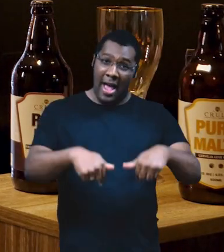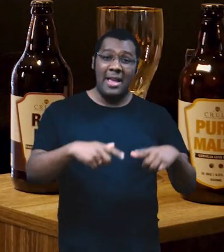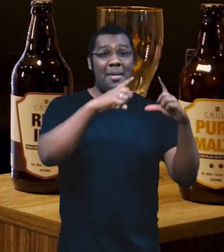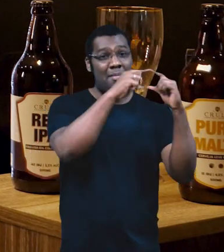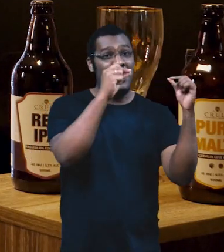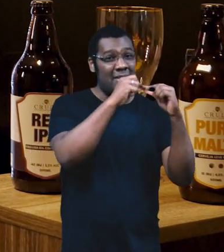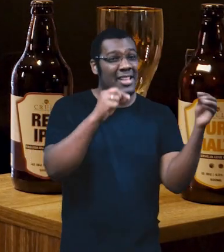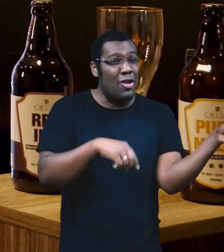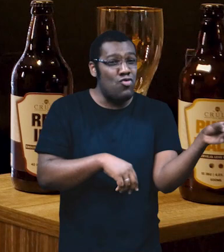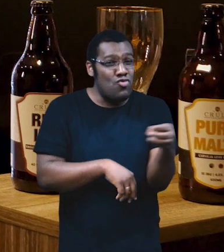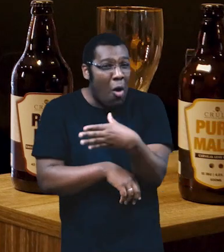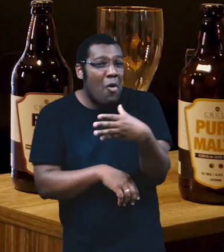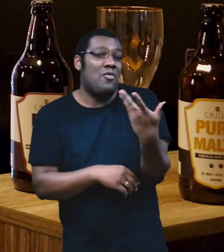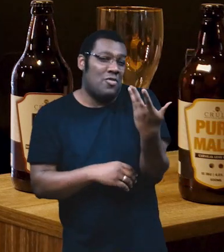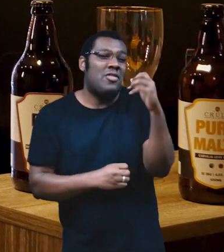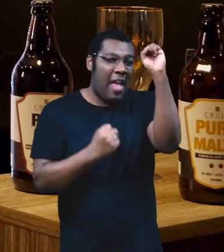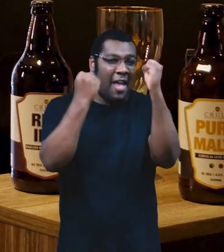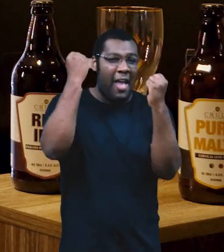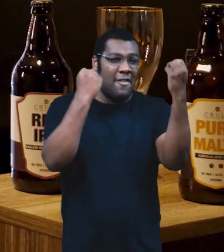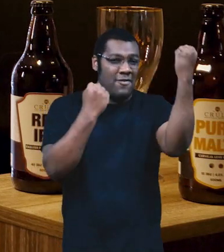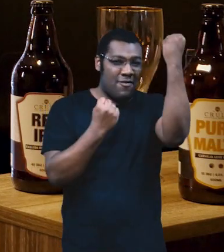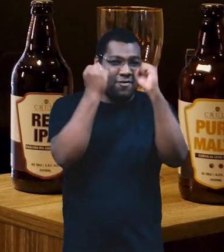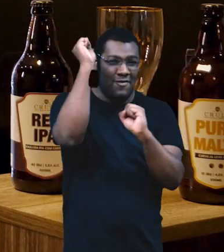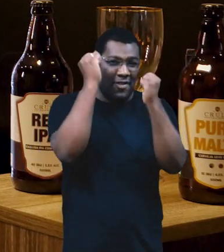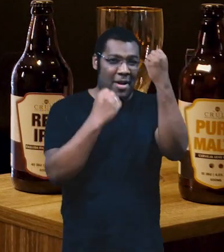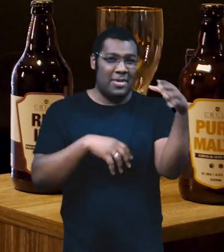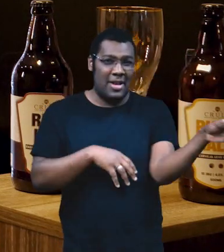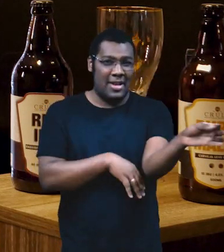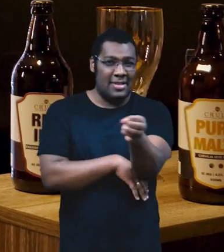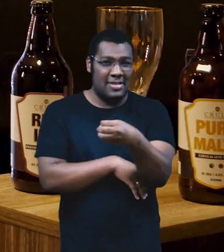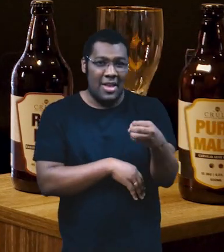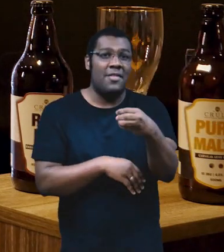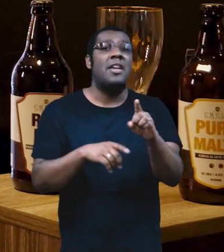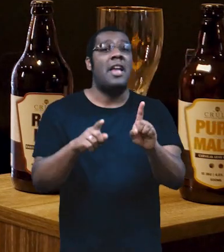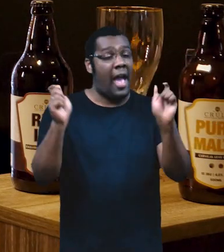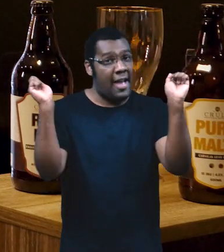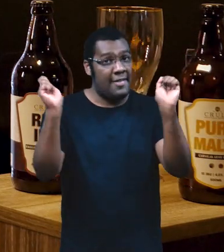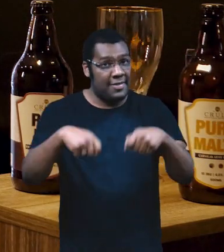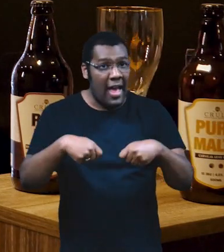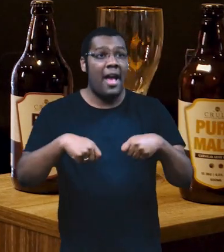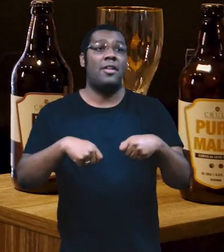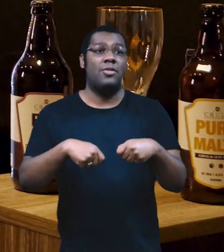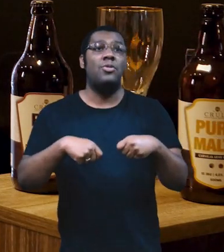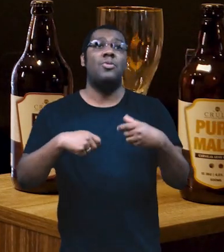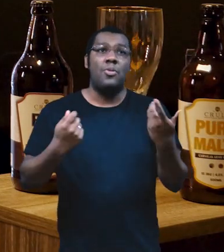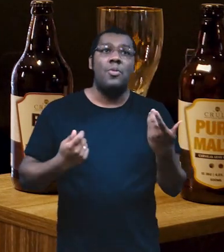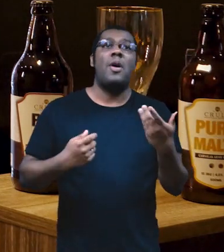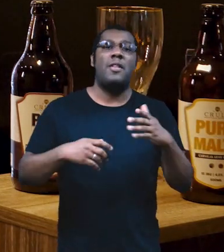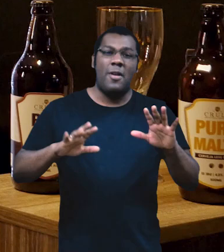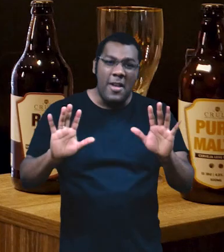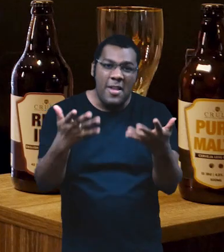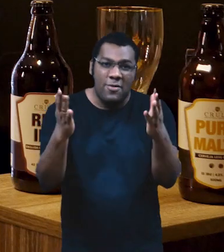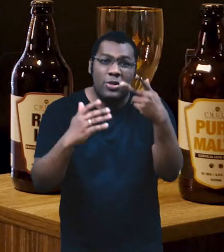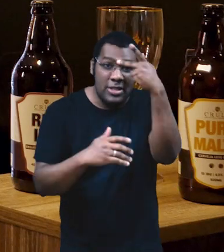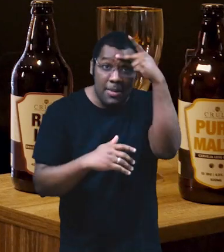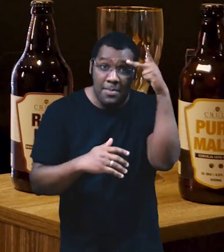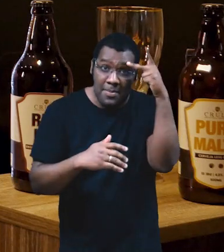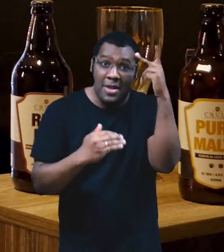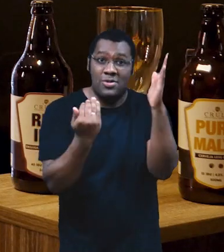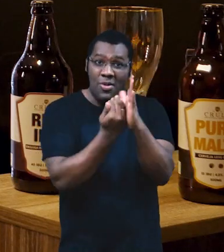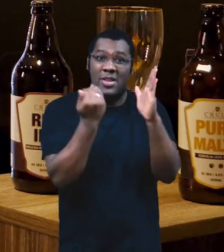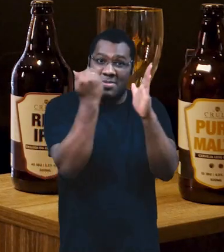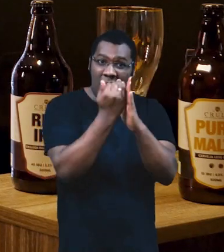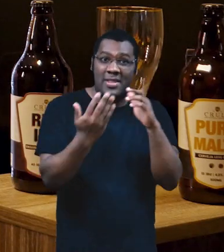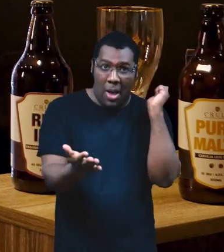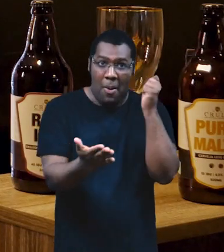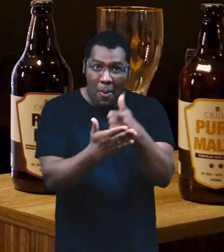mercado aqui tem muito potencial, mas a gente ainda precisa desenvolver o consumidor. O consumidor ainda precisa